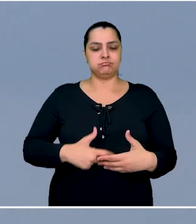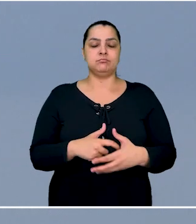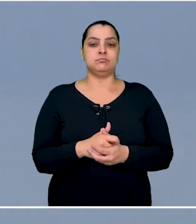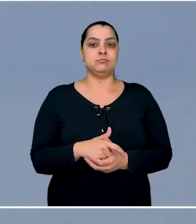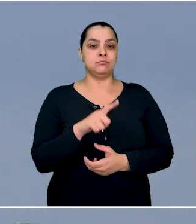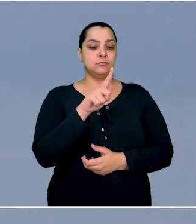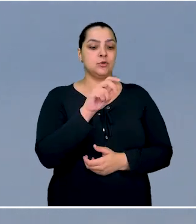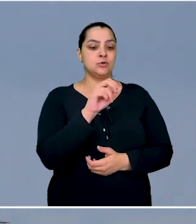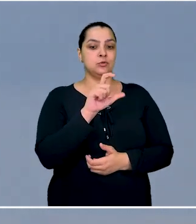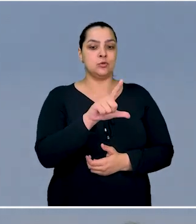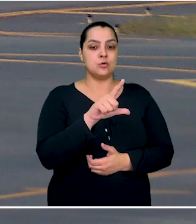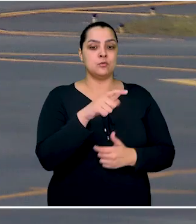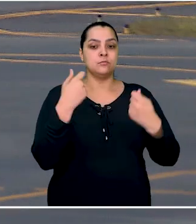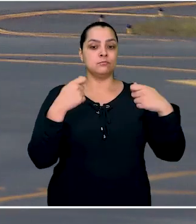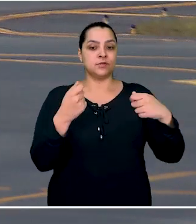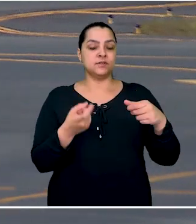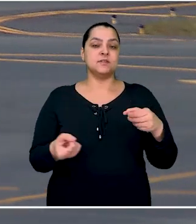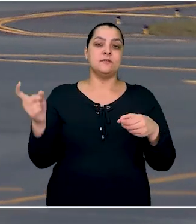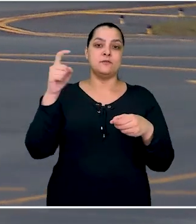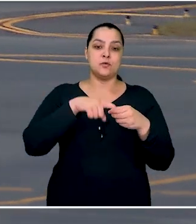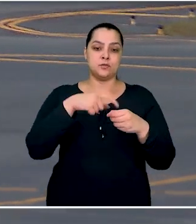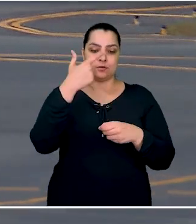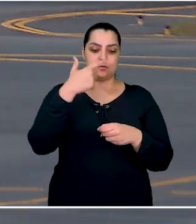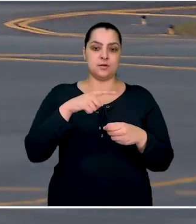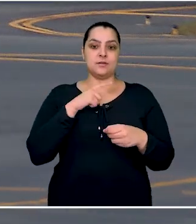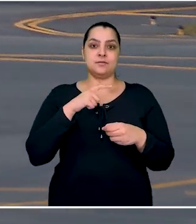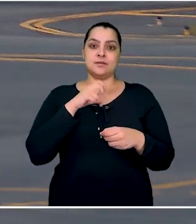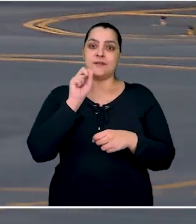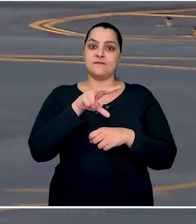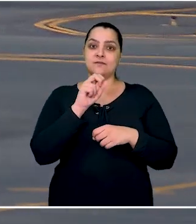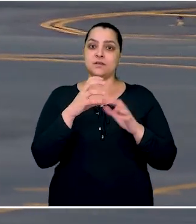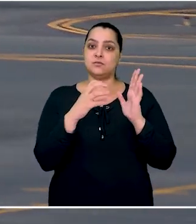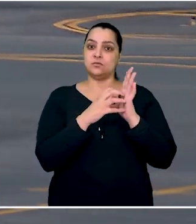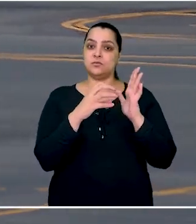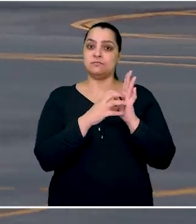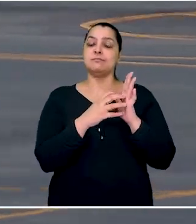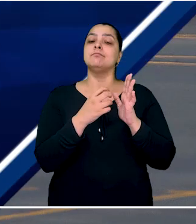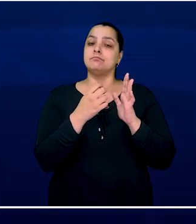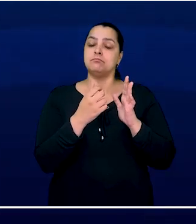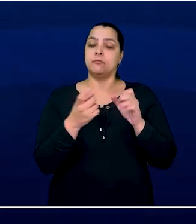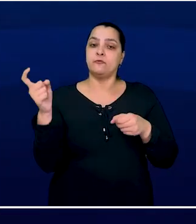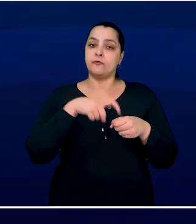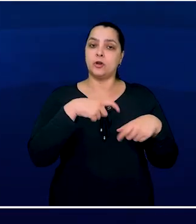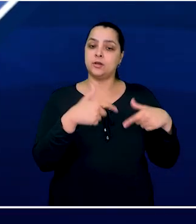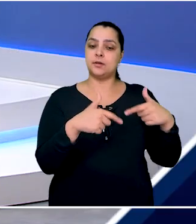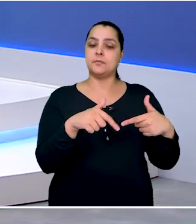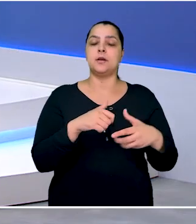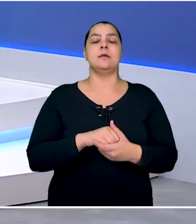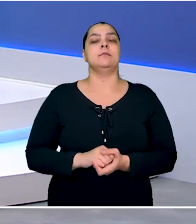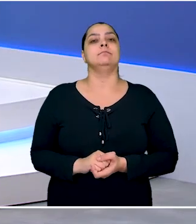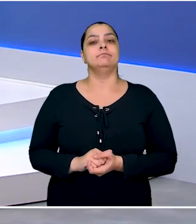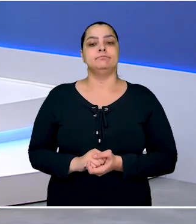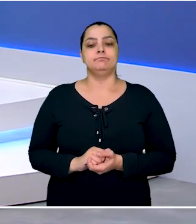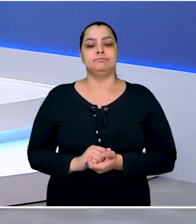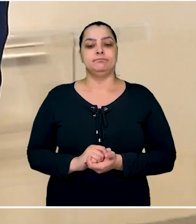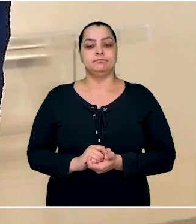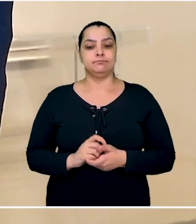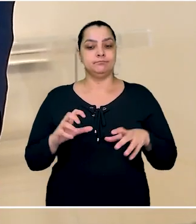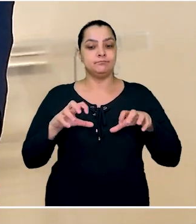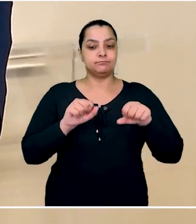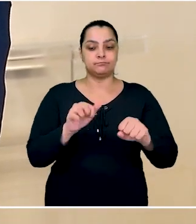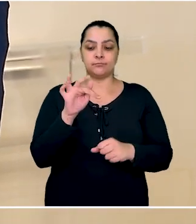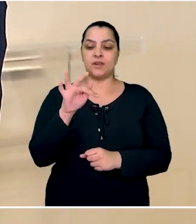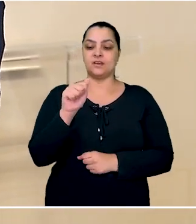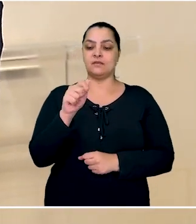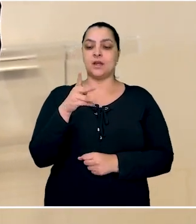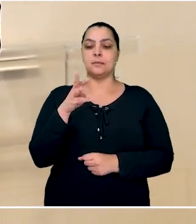Gol Linhas Aéreas deve reintegrar comissária diagnosticada com o vírus HIV. E mais, a posse de